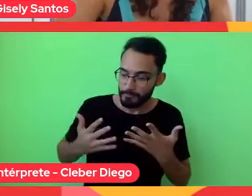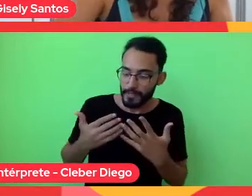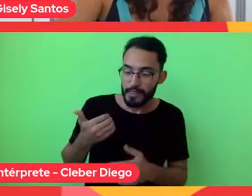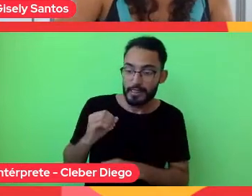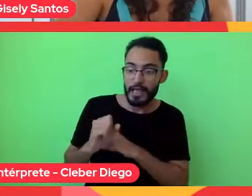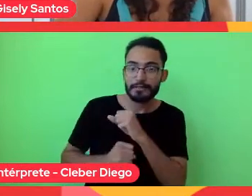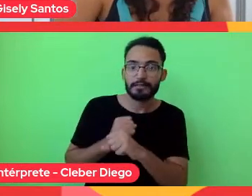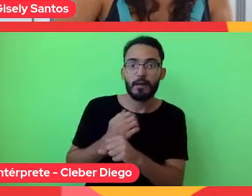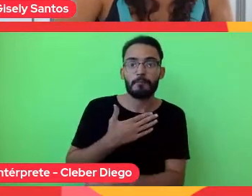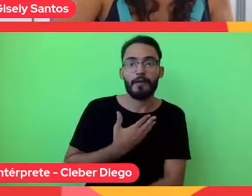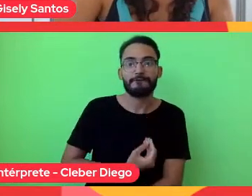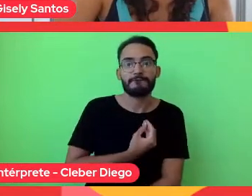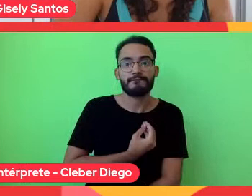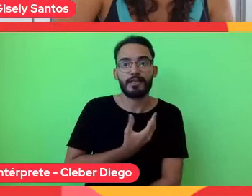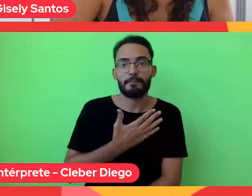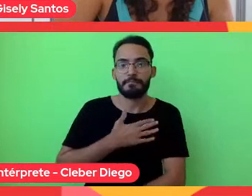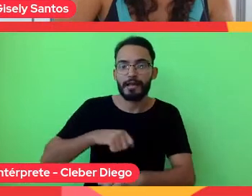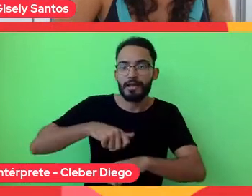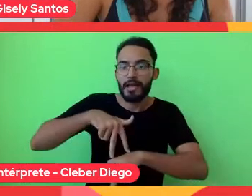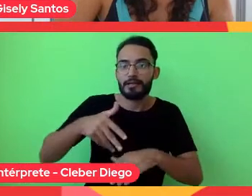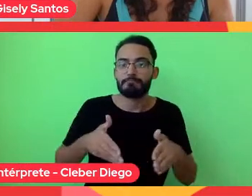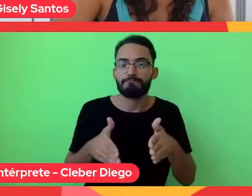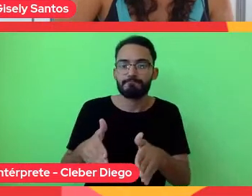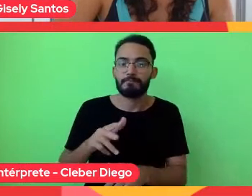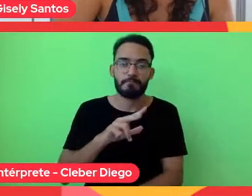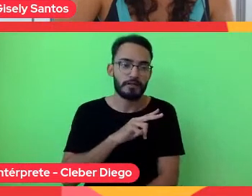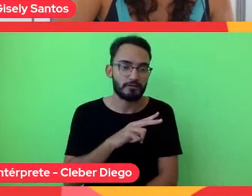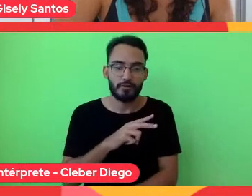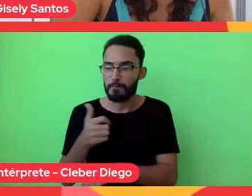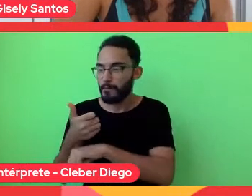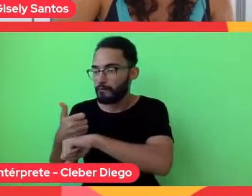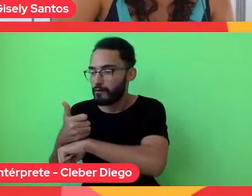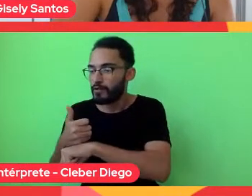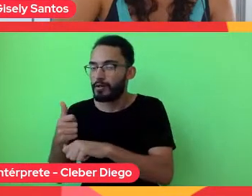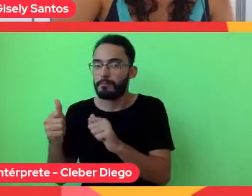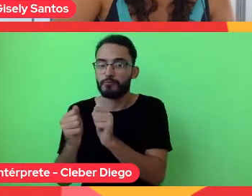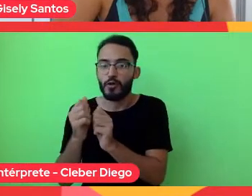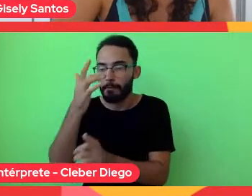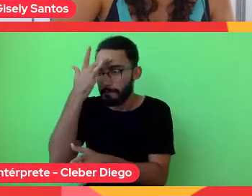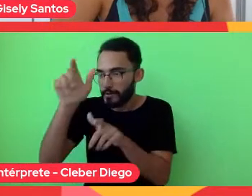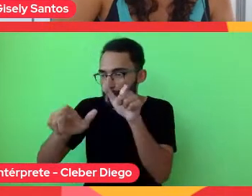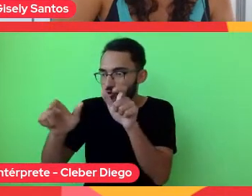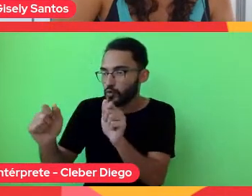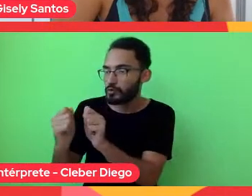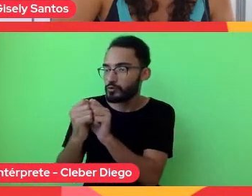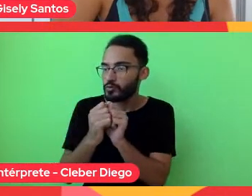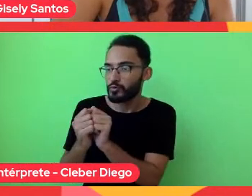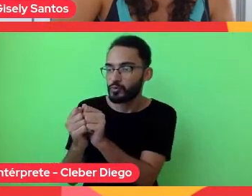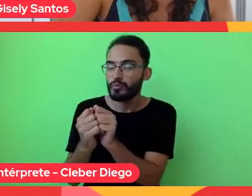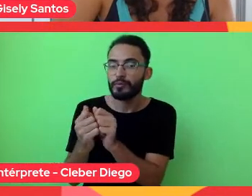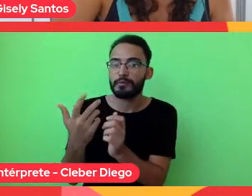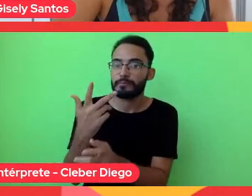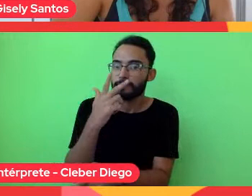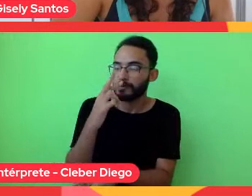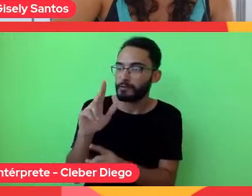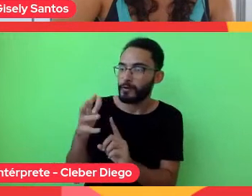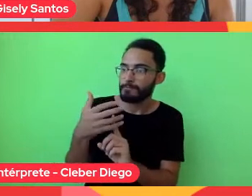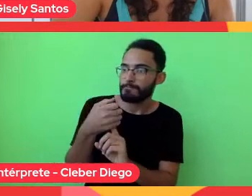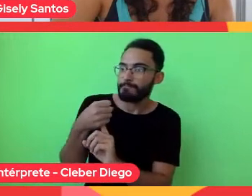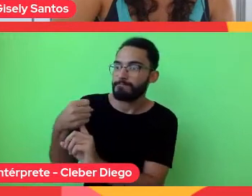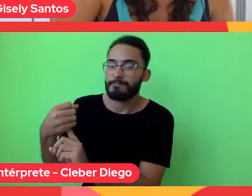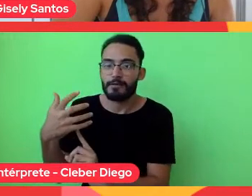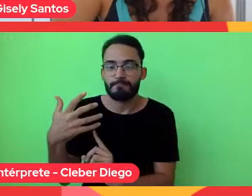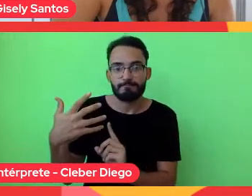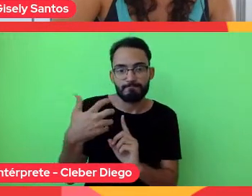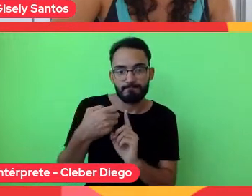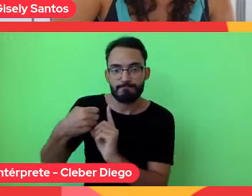a minha vida, a minha carreira, tanto pessoal quanto profissional, em relação às pessoas que estão aqui, o quanto me puxam, né? O quanto a gente consegue